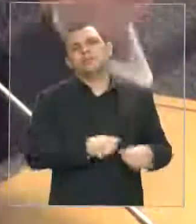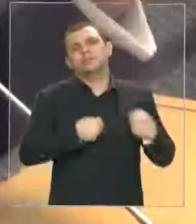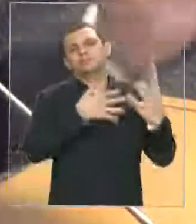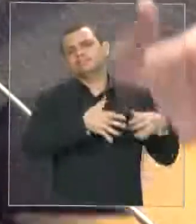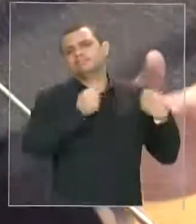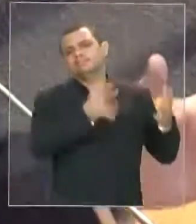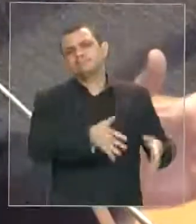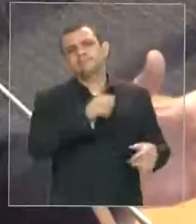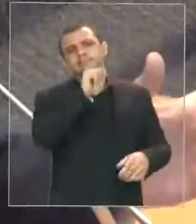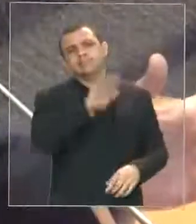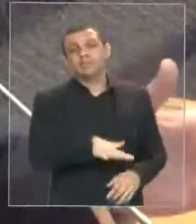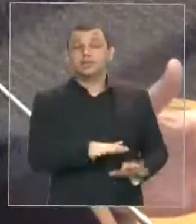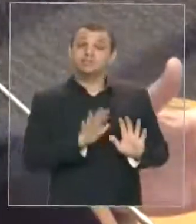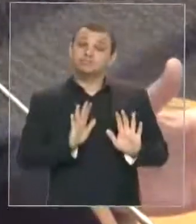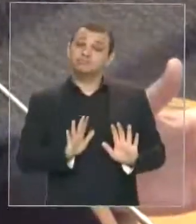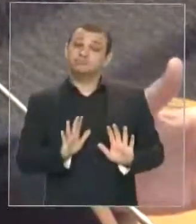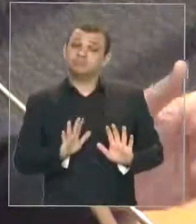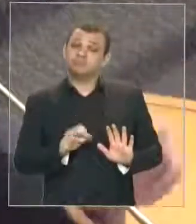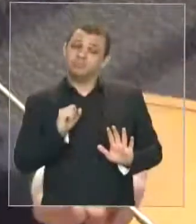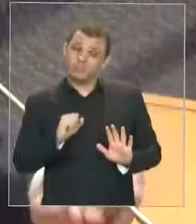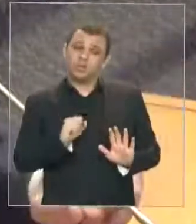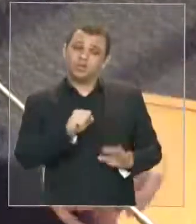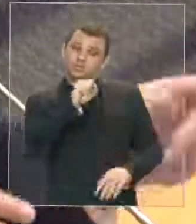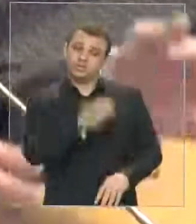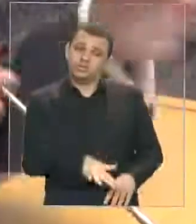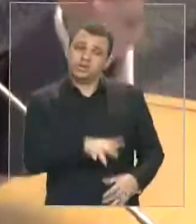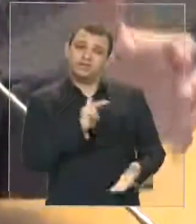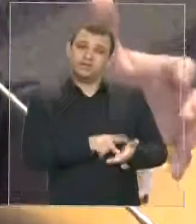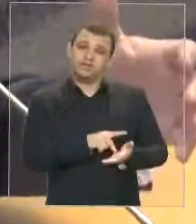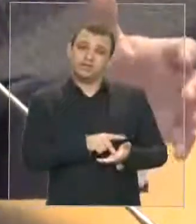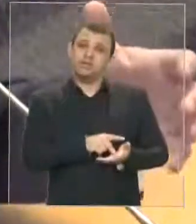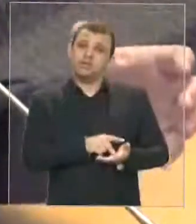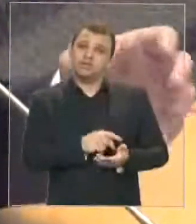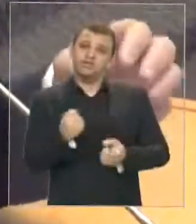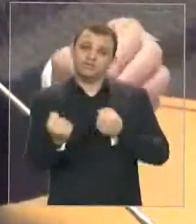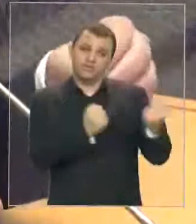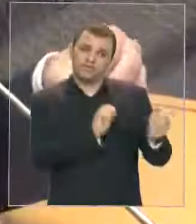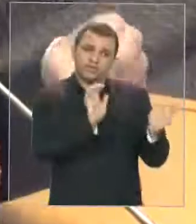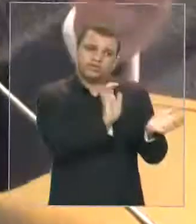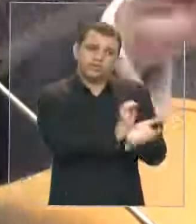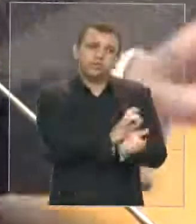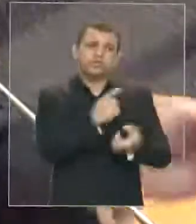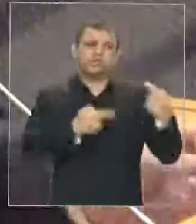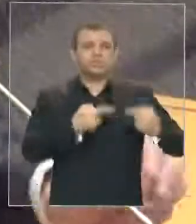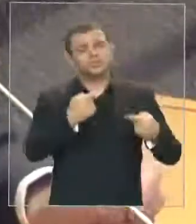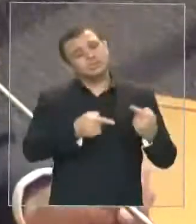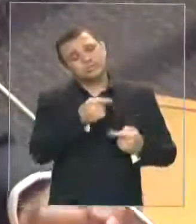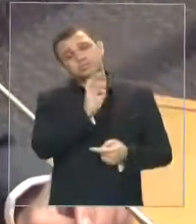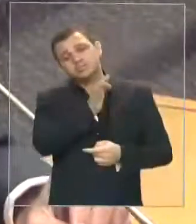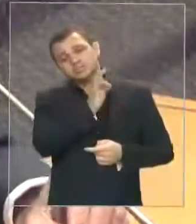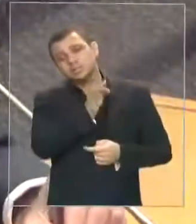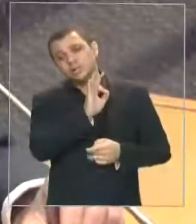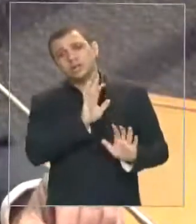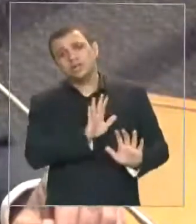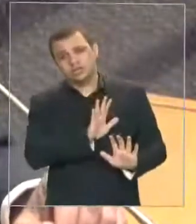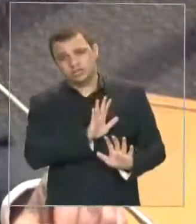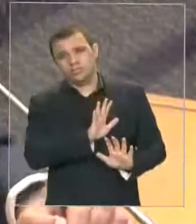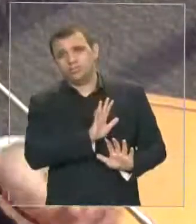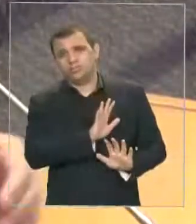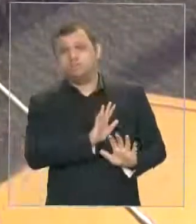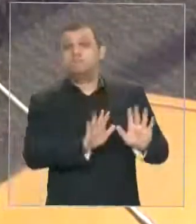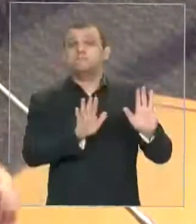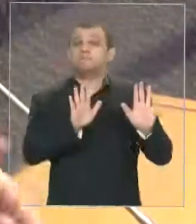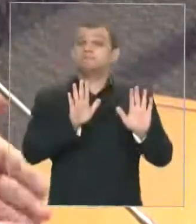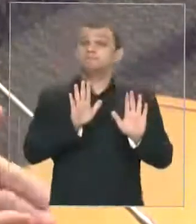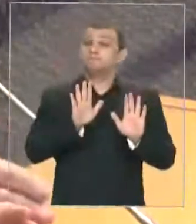No raciocínio, eu posso até concordar. Que é para fortalecer os partidos, também é um discurso bonito, deputado. Mas